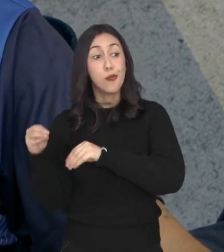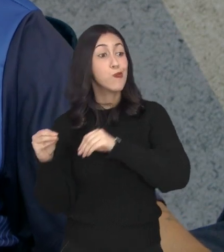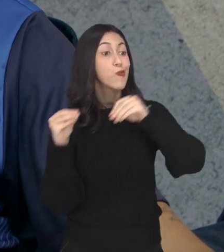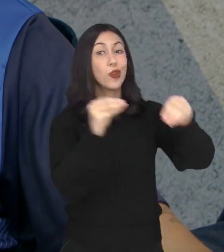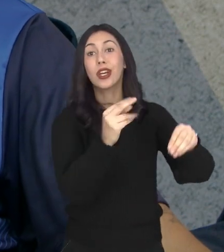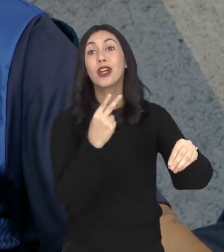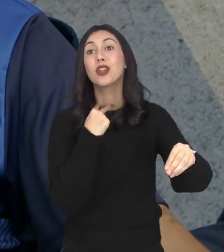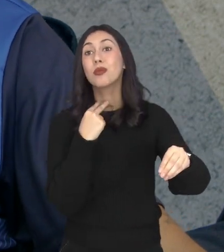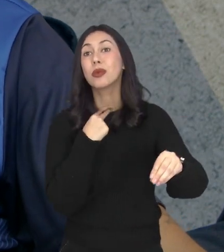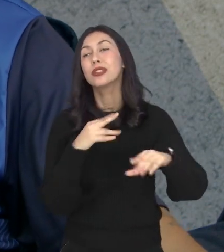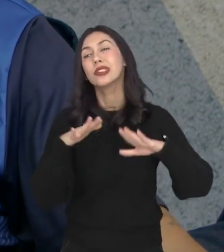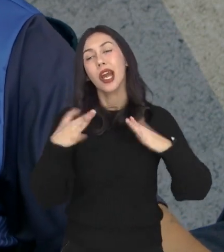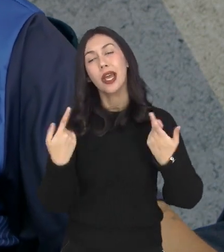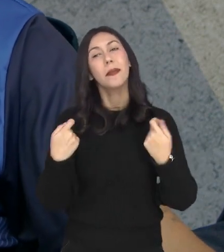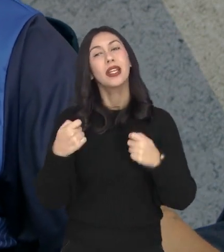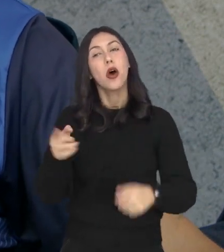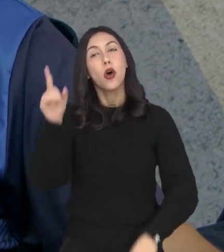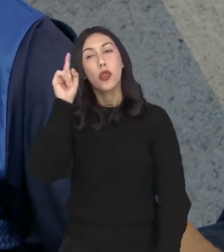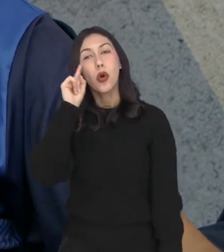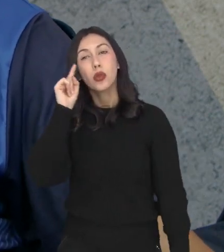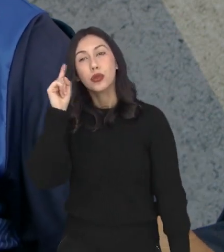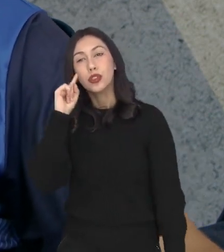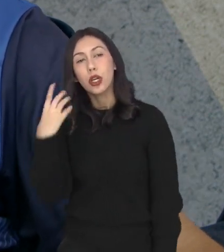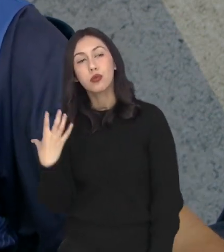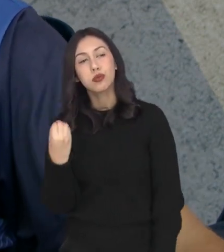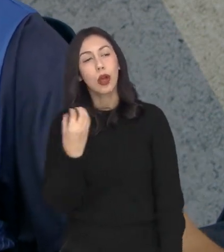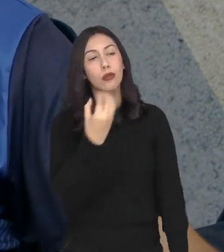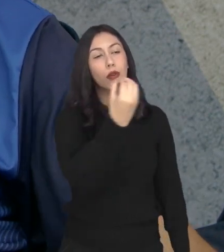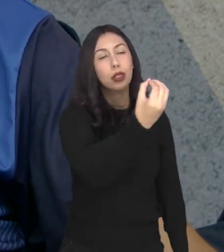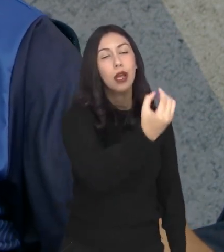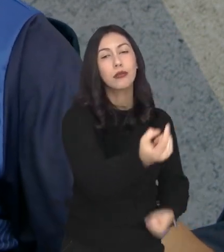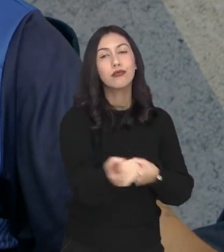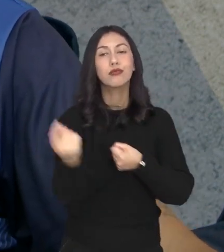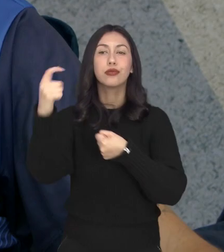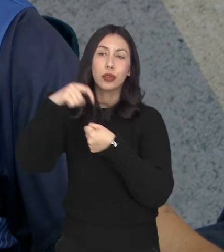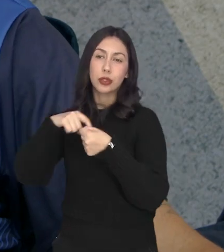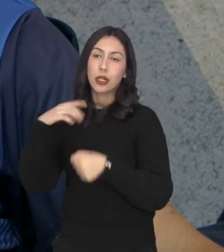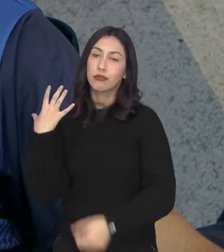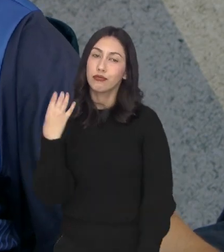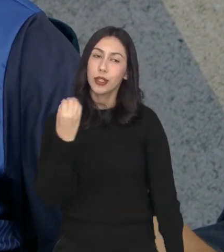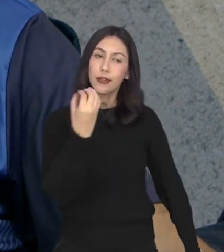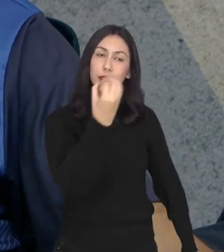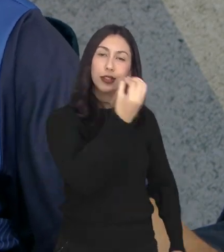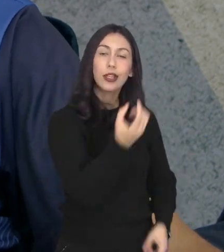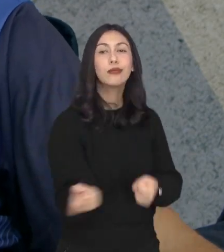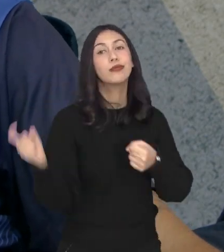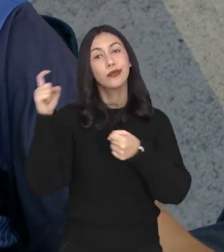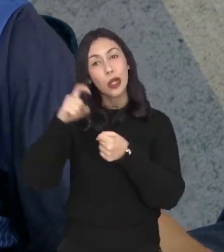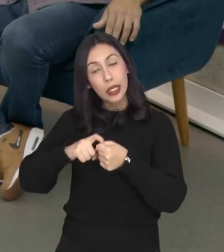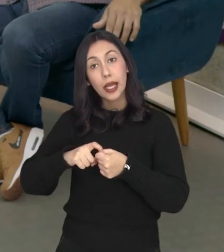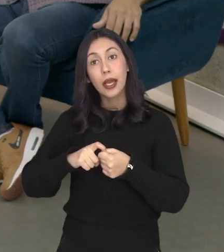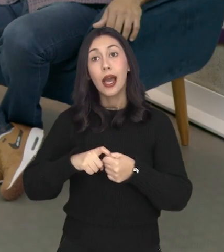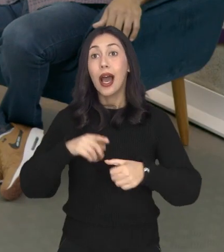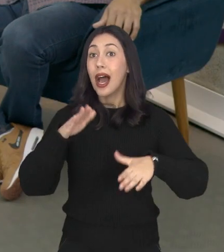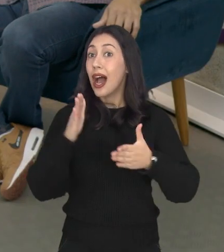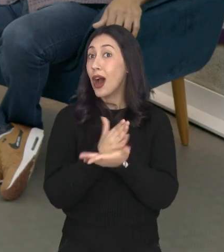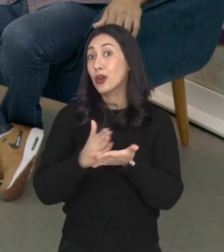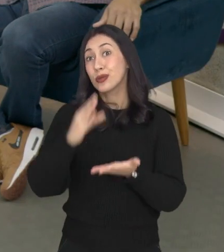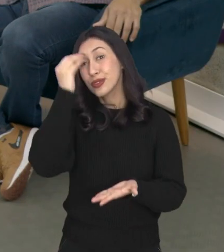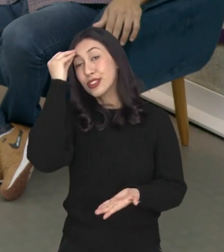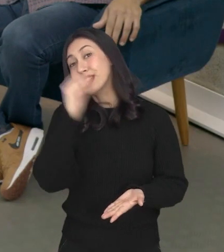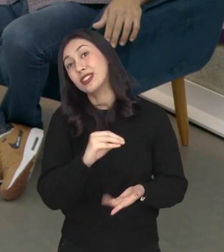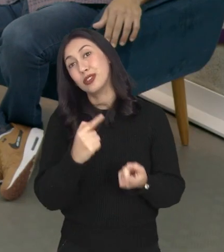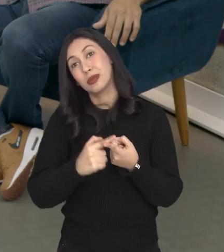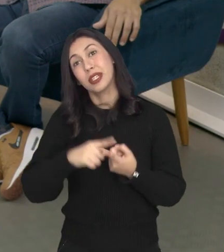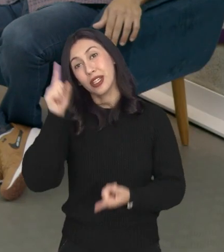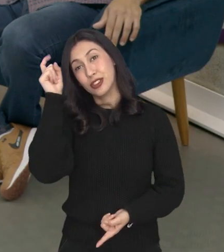não pôde ficar alojado. E o pai tinha que ir a São Paulo, voltar todo dia, de manhã, voltar de noite, de manhã, voltar de noite. Muitos param pelo